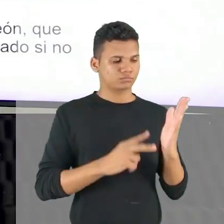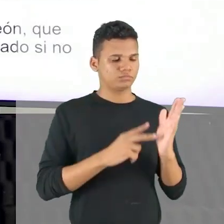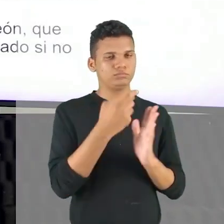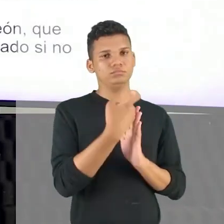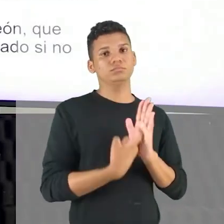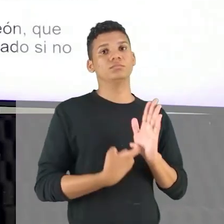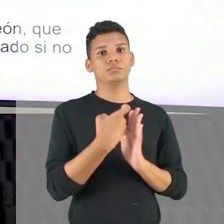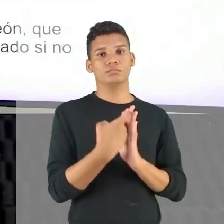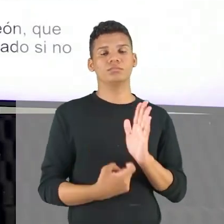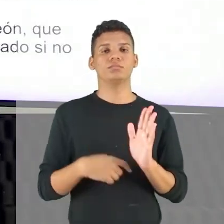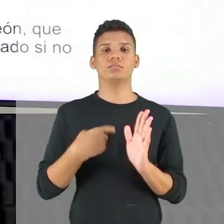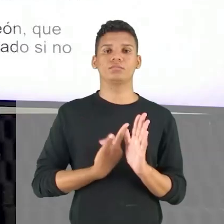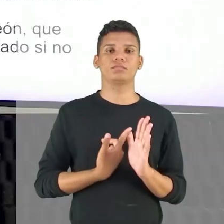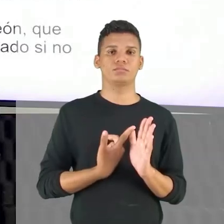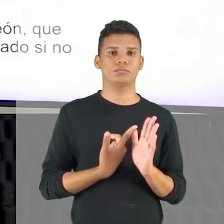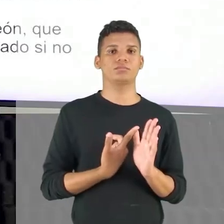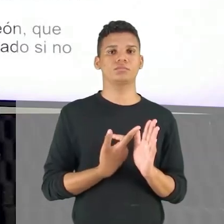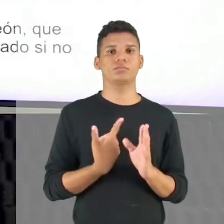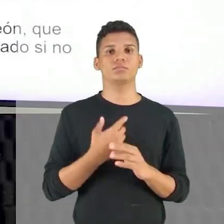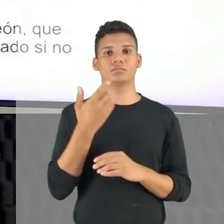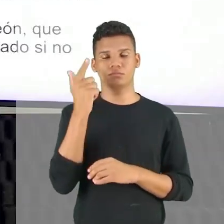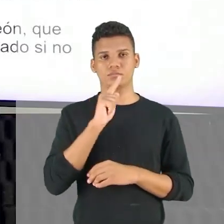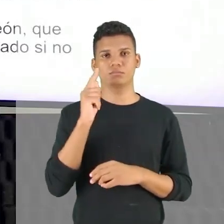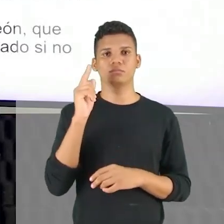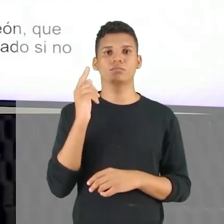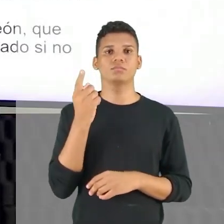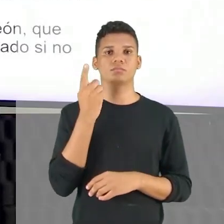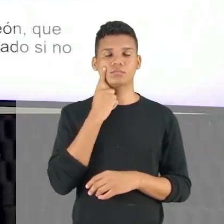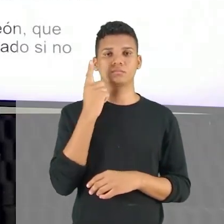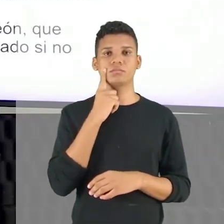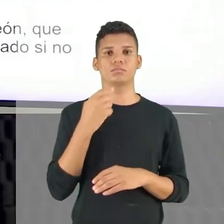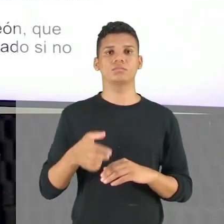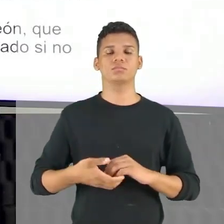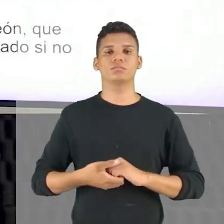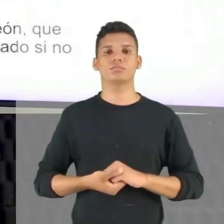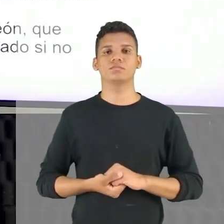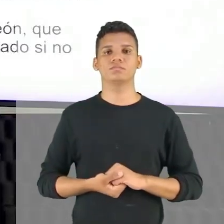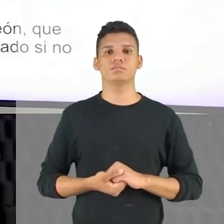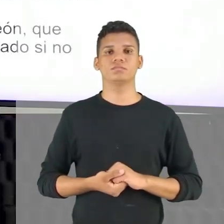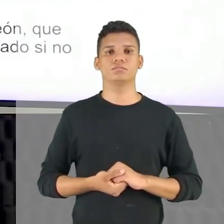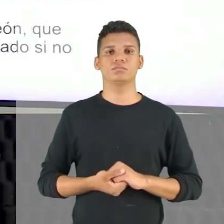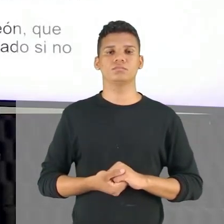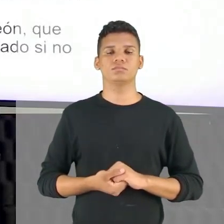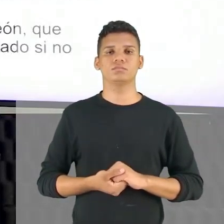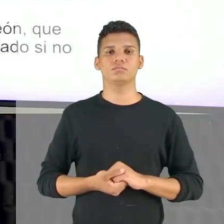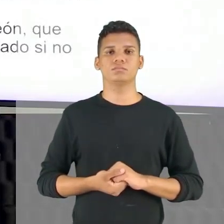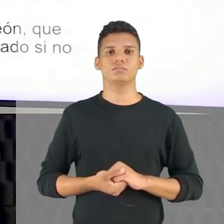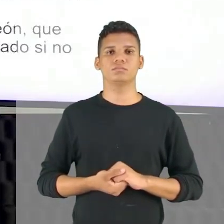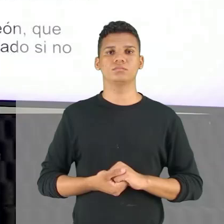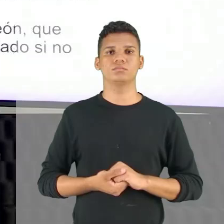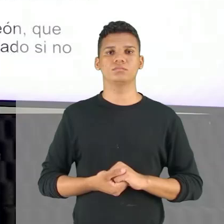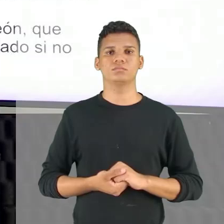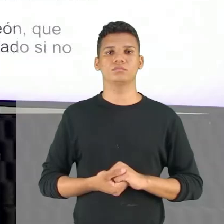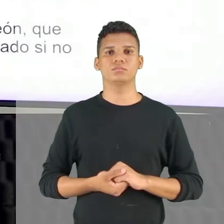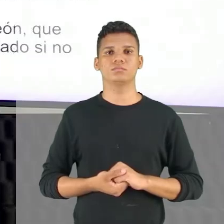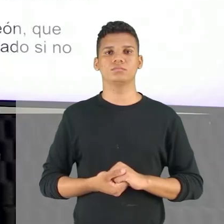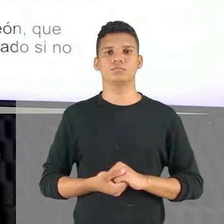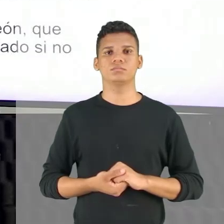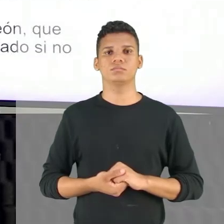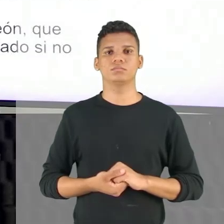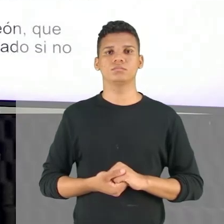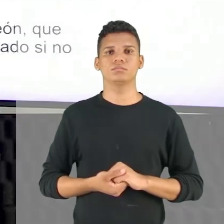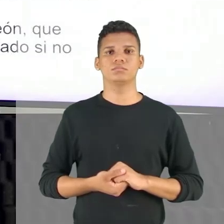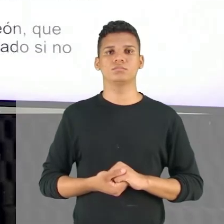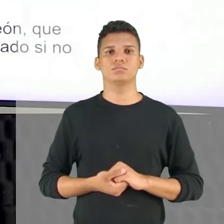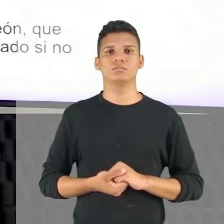para poder chegar à questão lá, para saber o que pede, tá bom? Então vamos lá. El león y el asno presuntuoso.